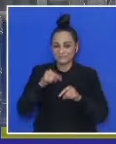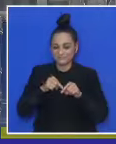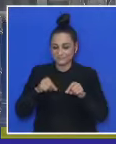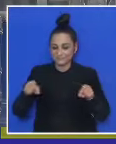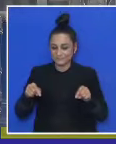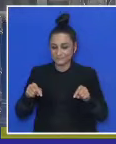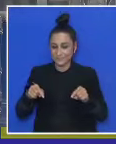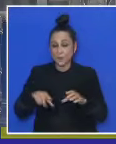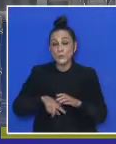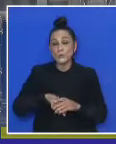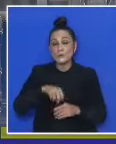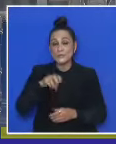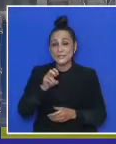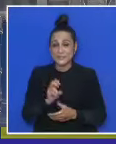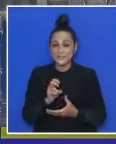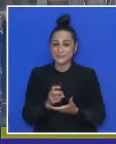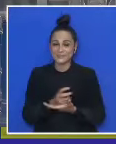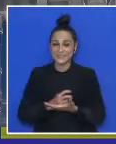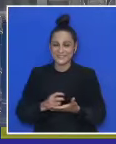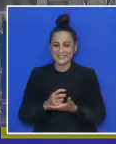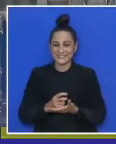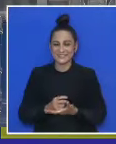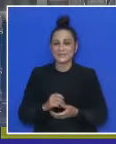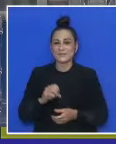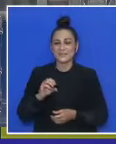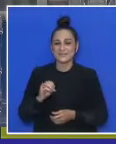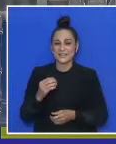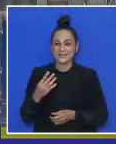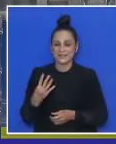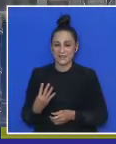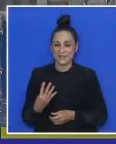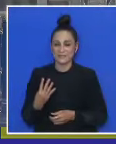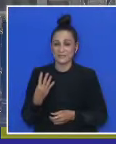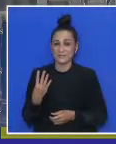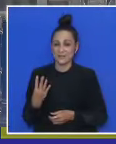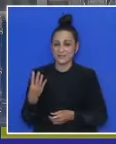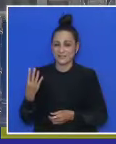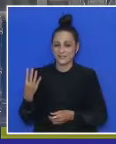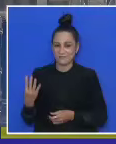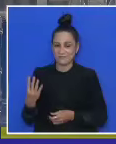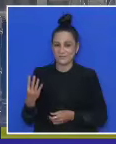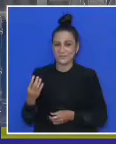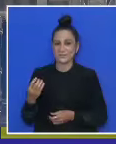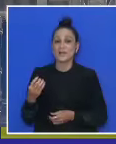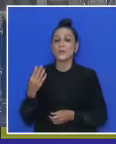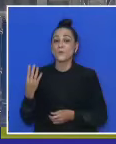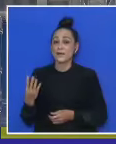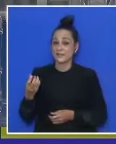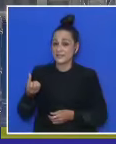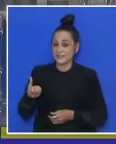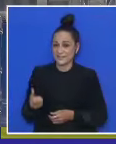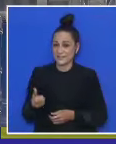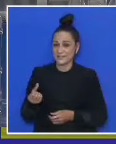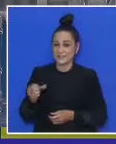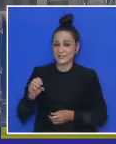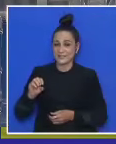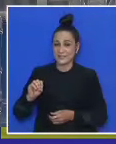conferir agora os 5 números sorteados. 04, 44,